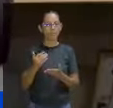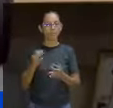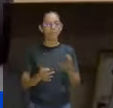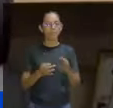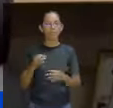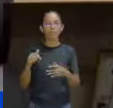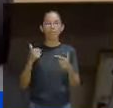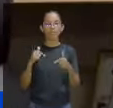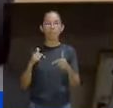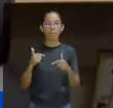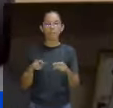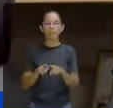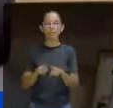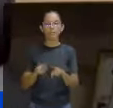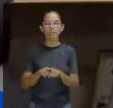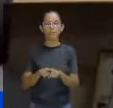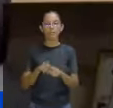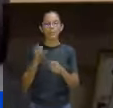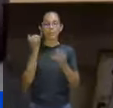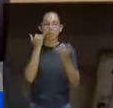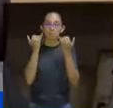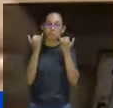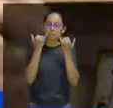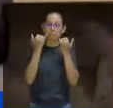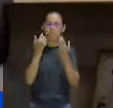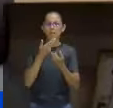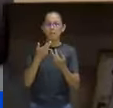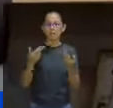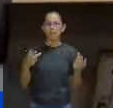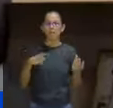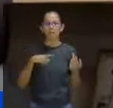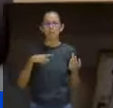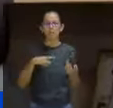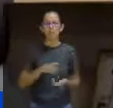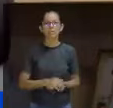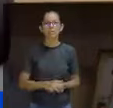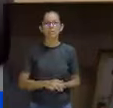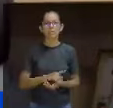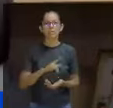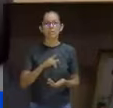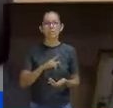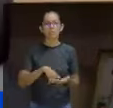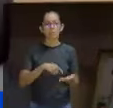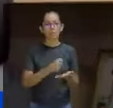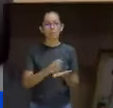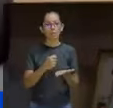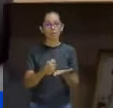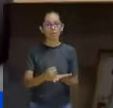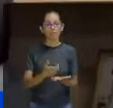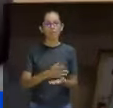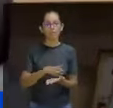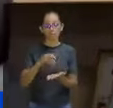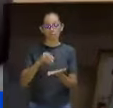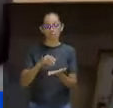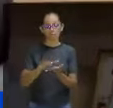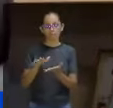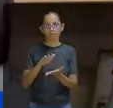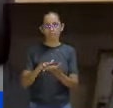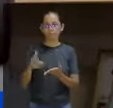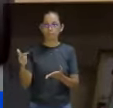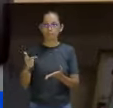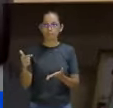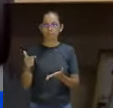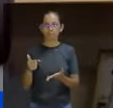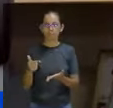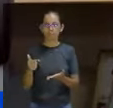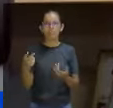Todas essas informações, notas fiscais, segundas vias de boletos, sentenças de reconhecimento de vínculo, elas